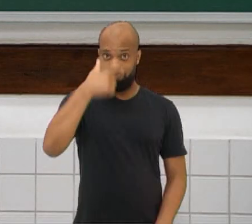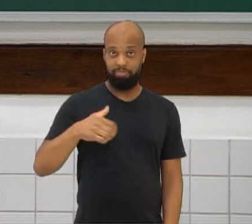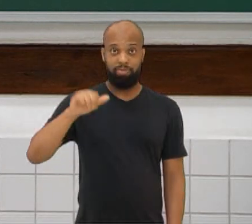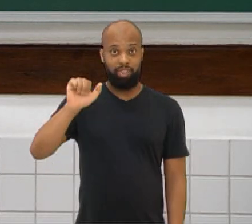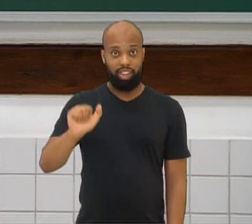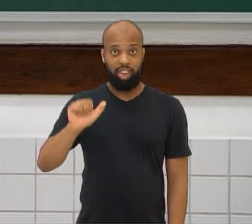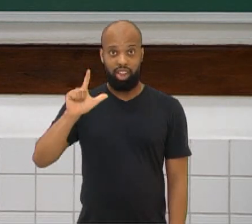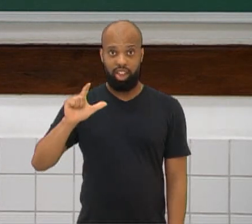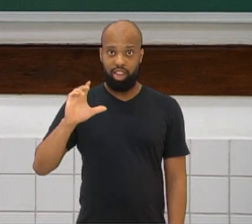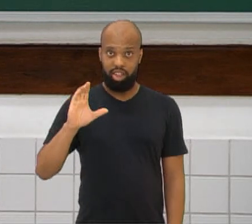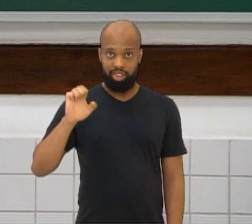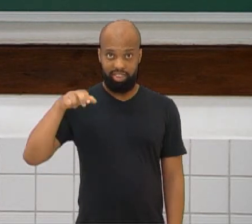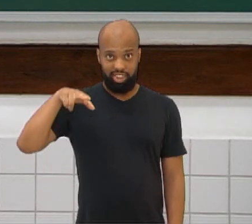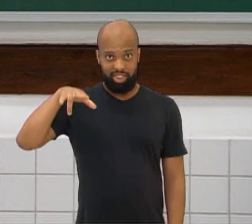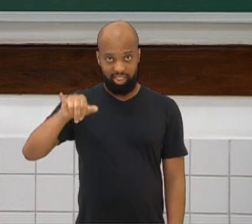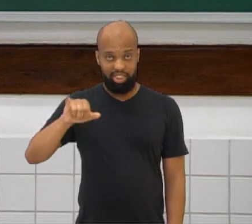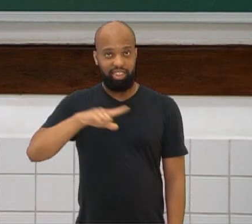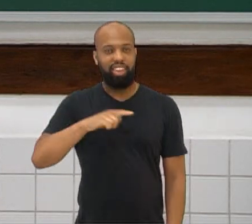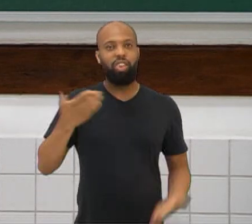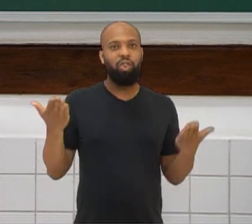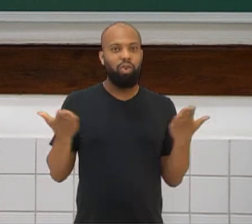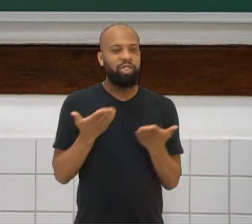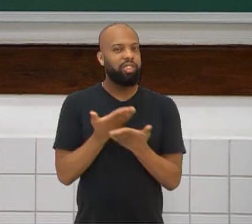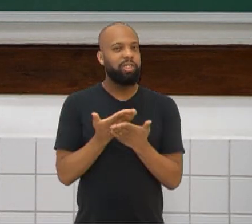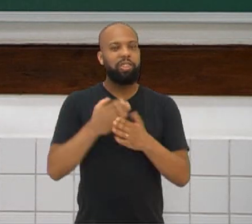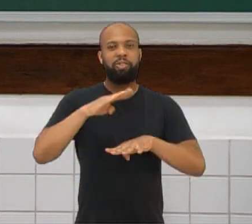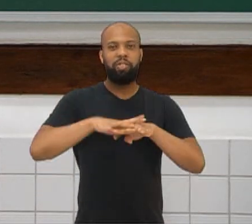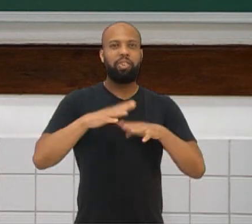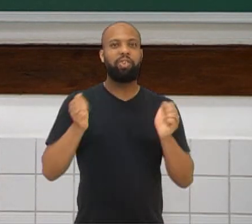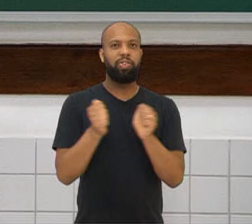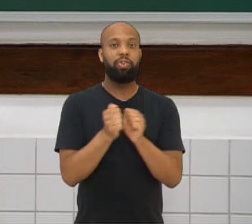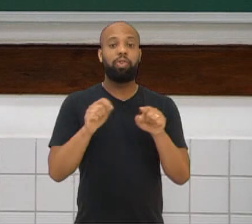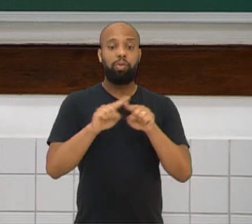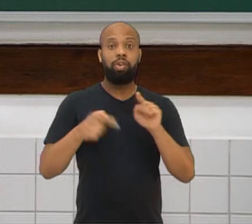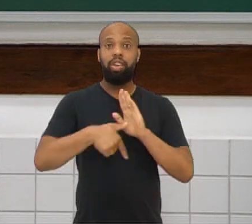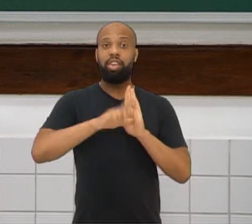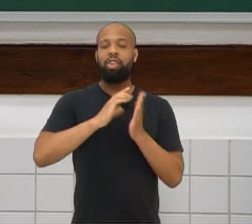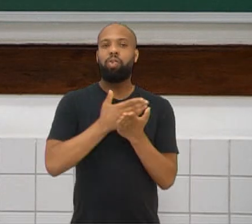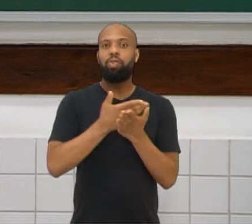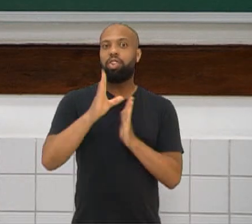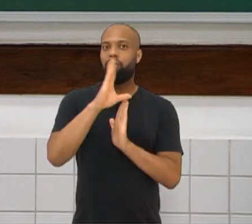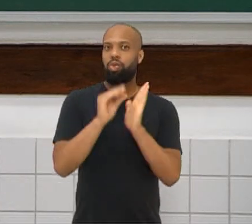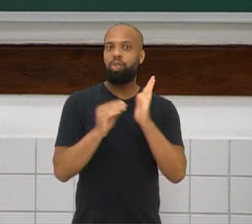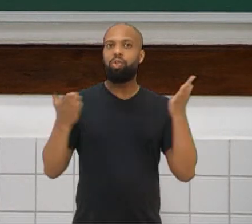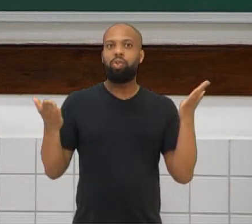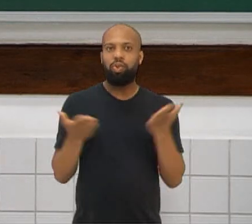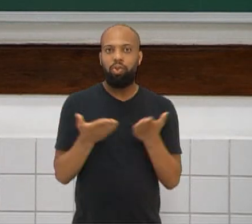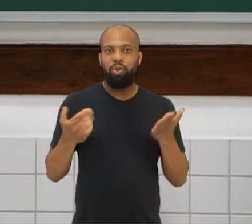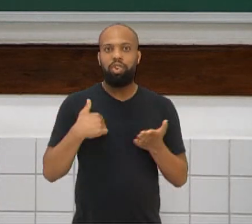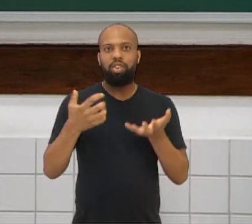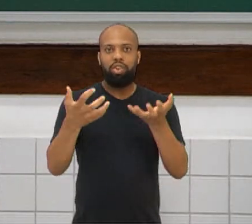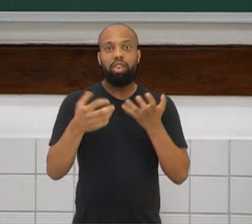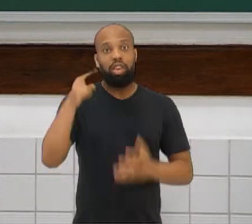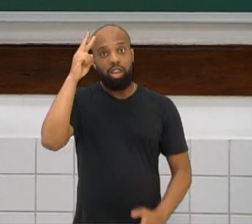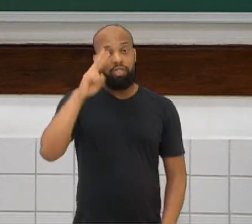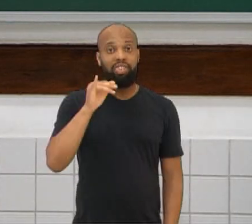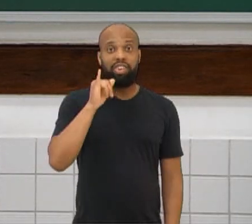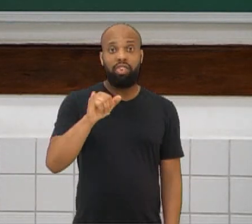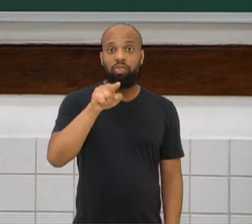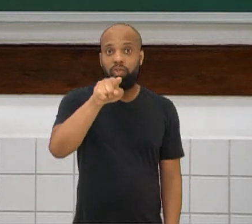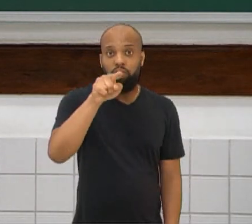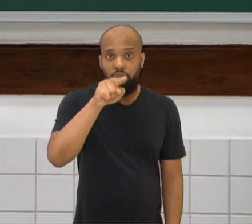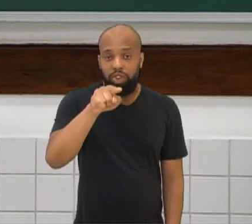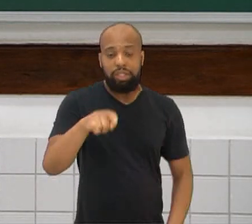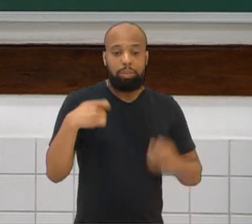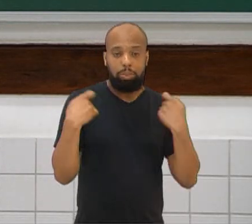eu sou a professora Alceni e estamos aqui para mais uma aula de matemática. Antes de iniciarmos o conteúdo de hoje, gostaria de lembrá-los do